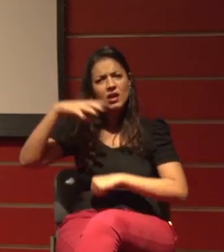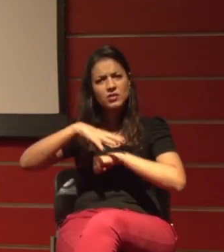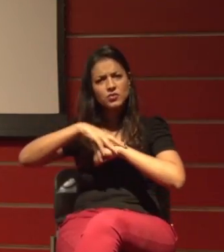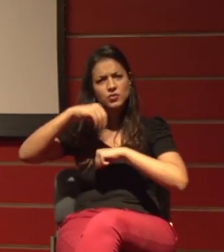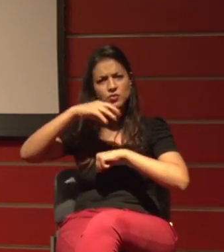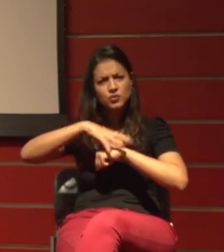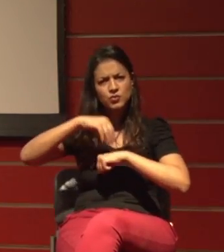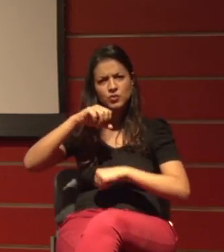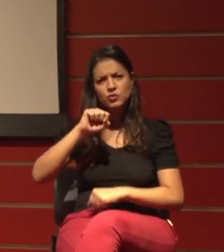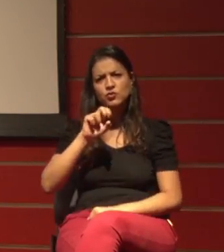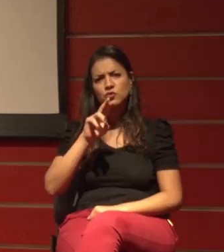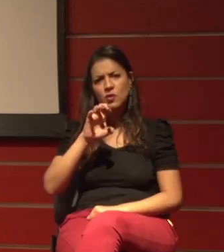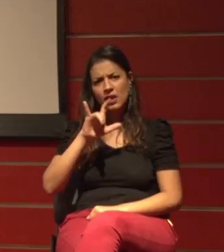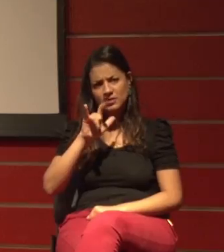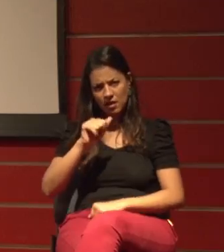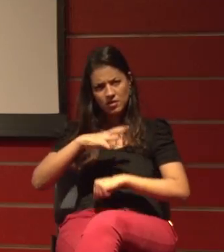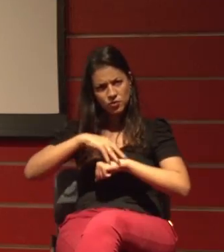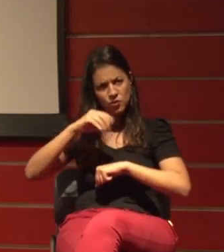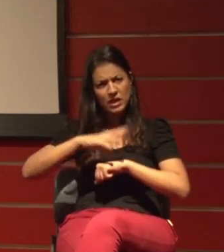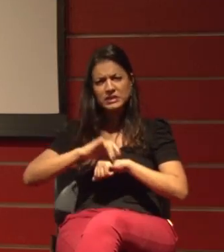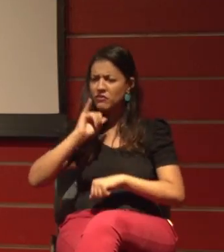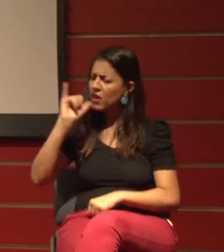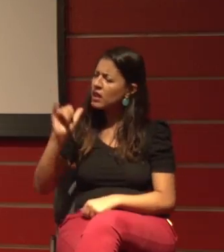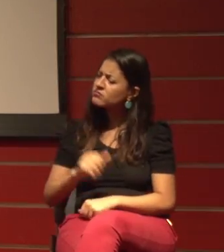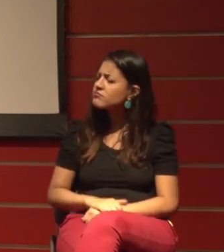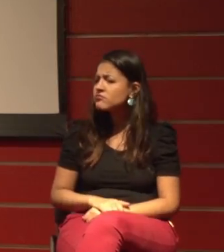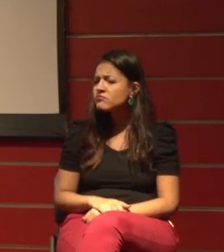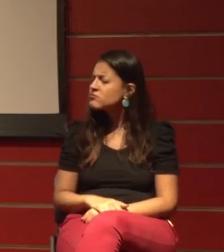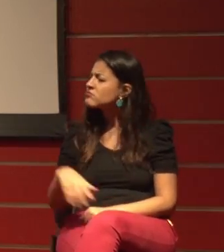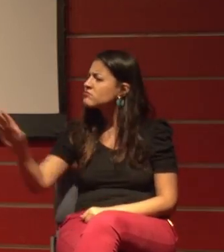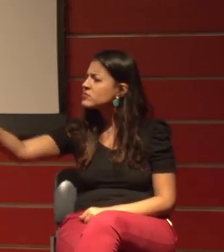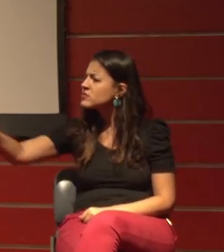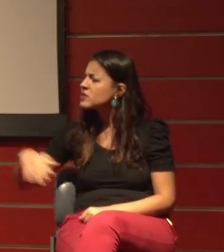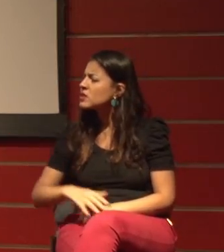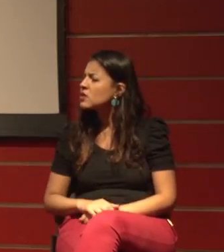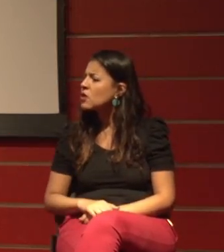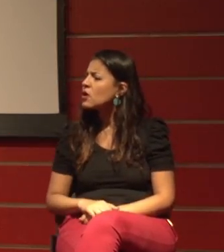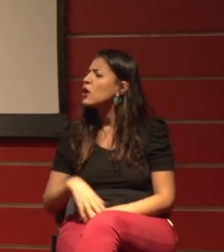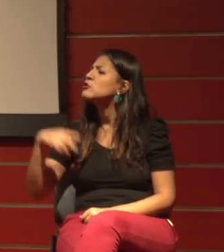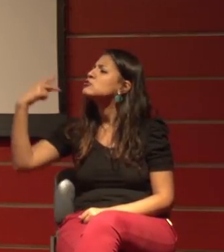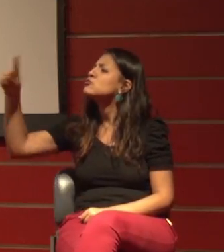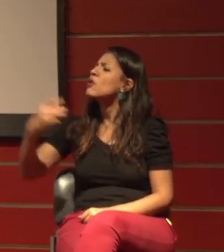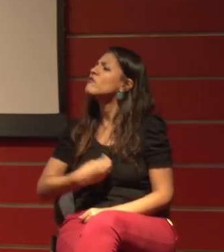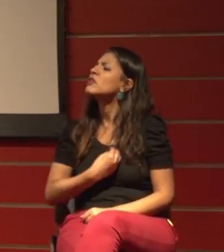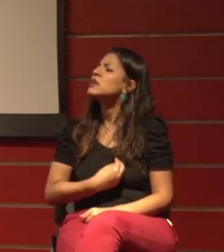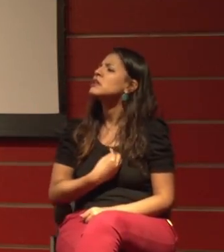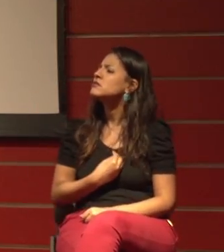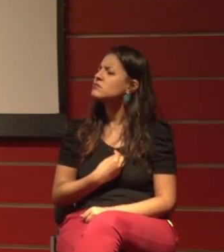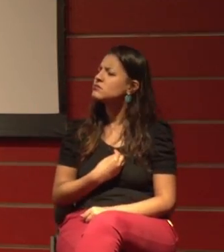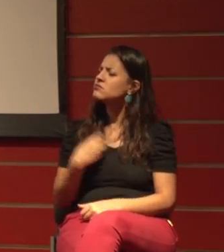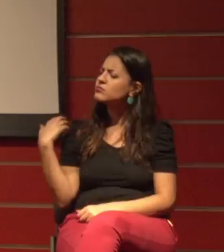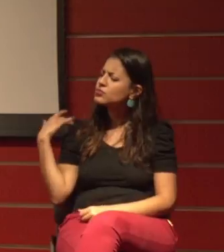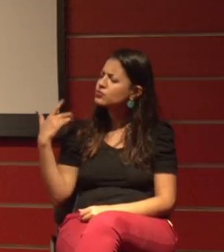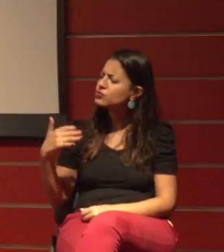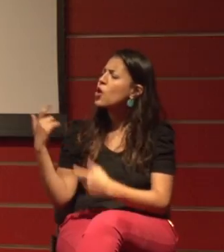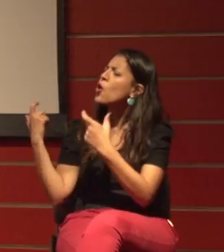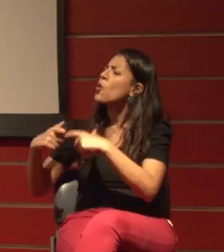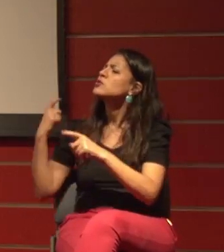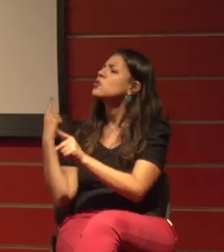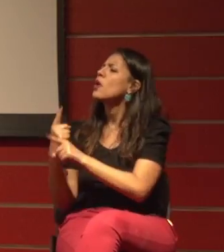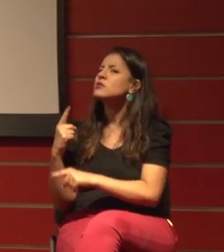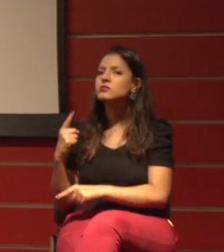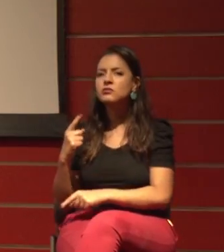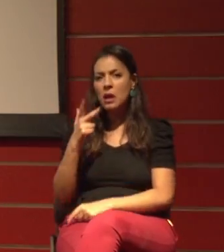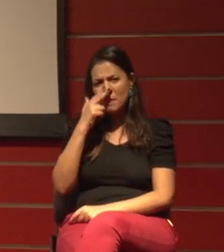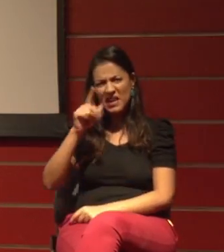um mundo mais distante diria pro suecos onde é que eu acho aí essa biografia de vocês né como algo se